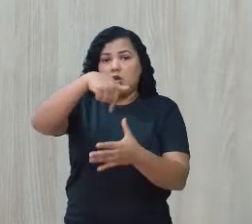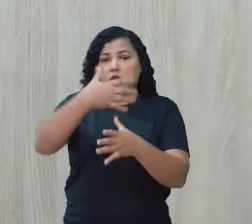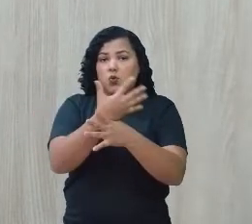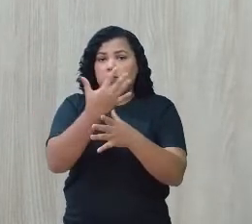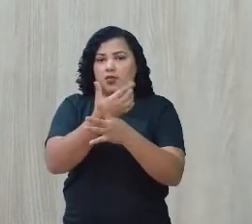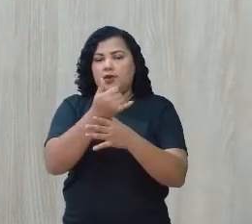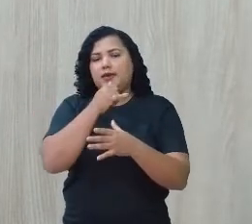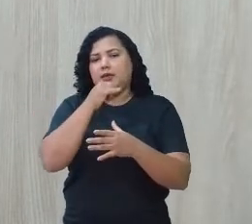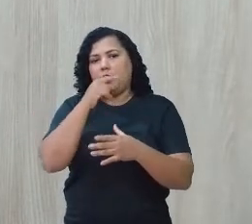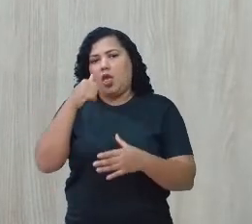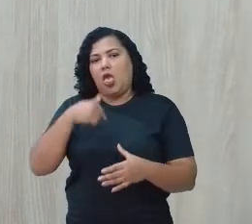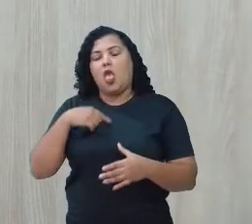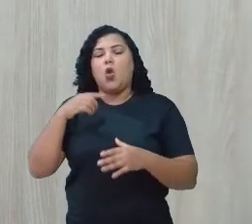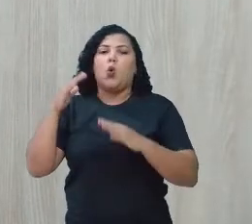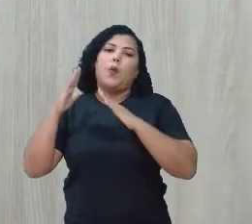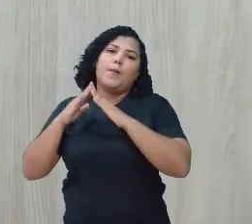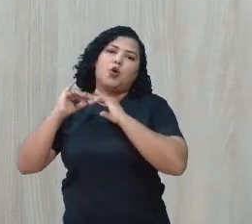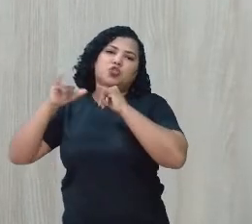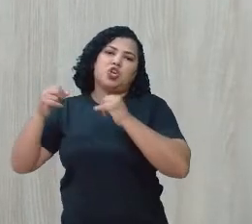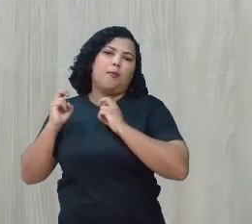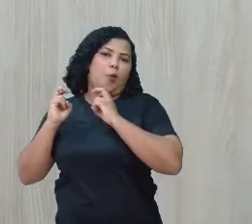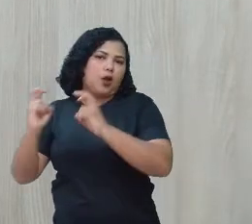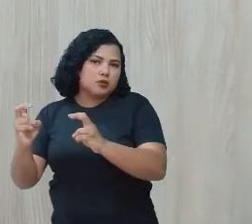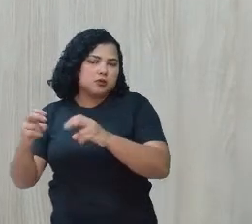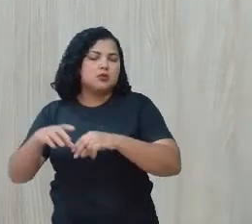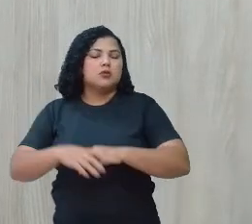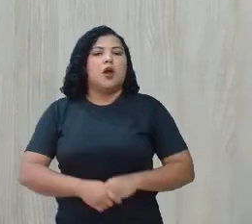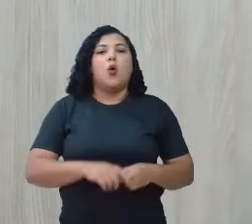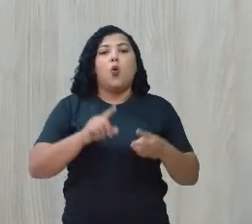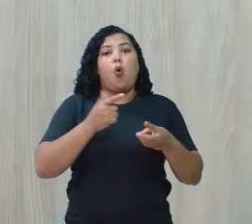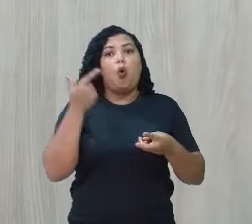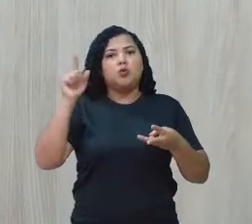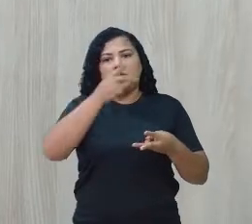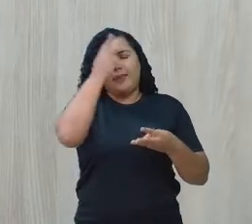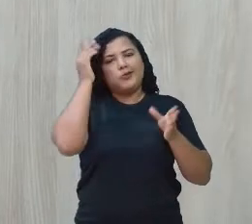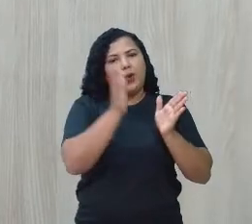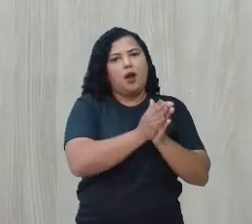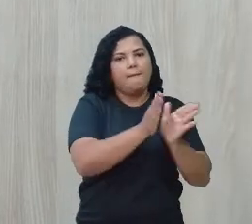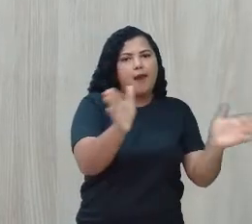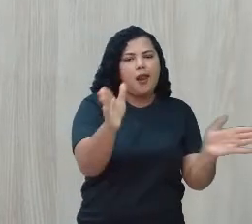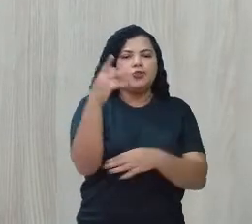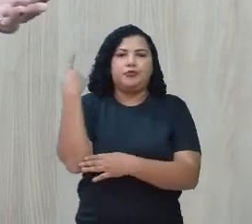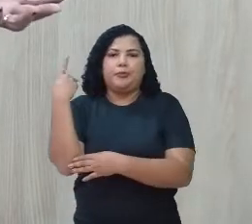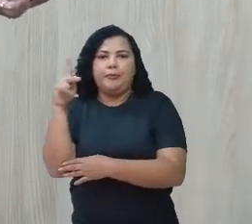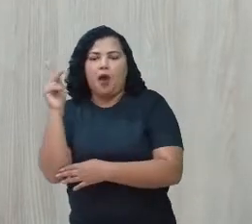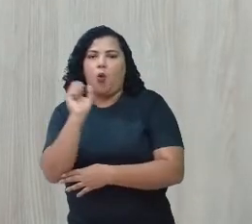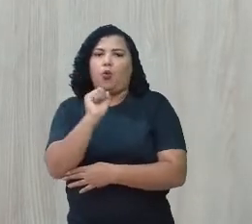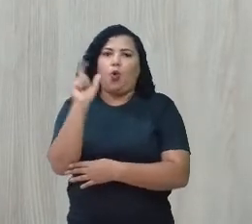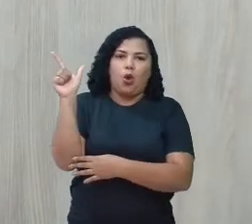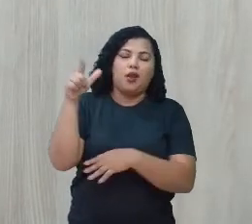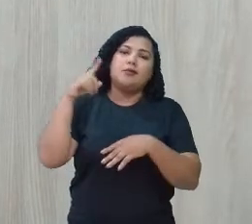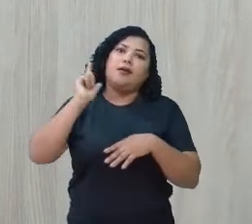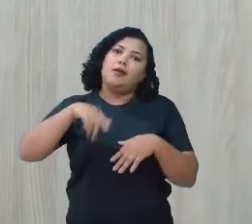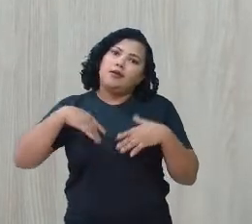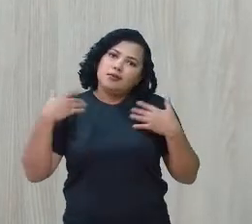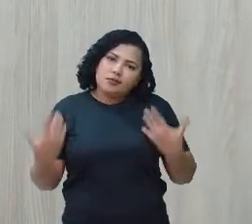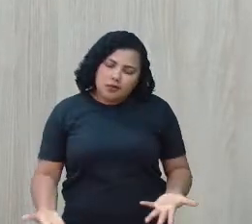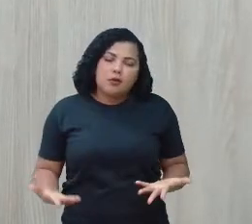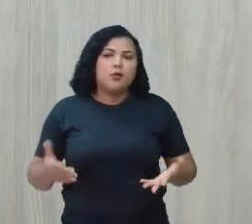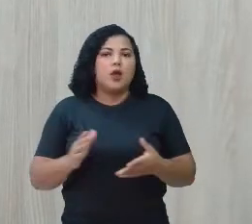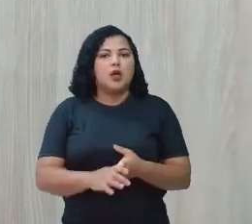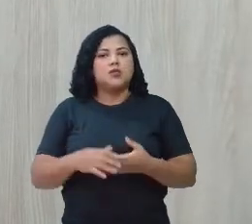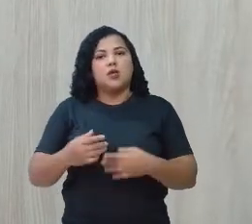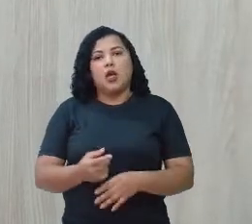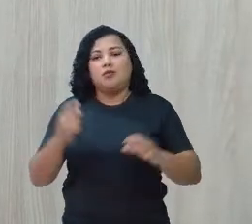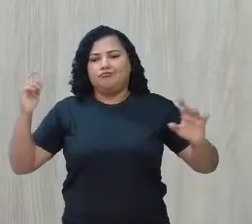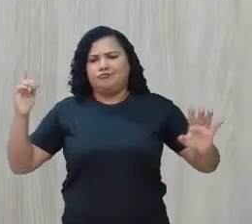vizinhas, né? No meu caso, eu venho de Jaboatão, algumas pessoas vêm do Camaragibe, Paulista, Olinda. Então, esse fluxo, né, vamos dizer assim,